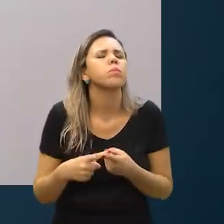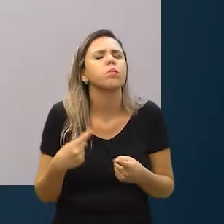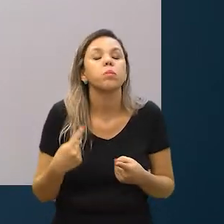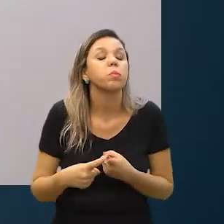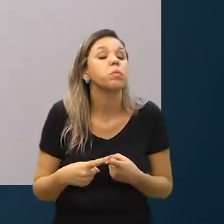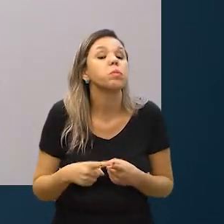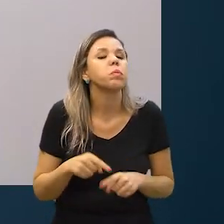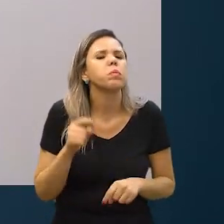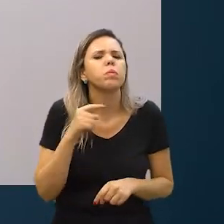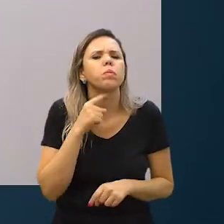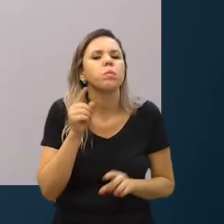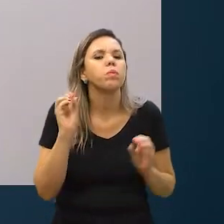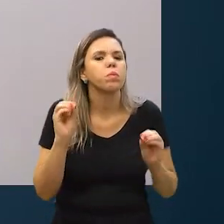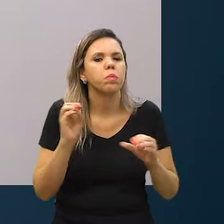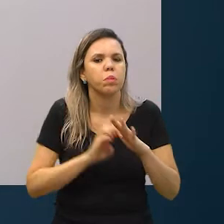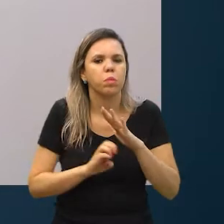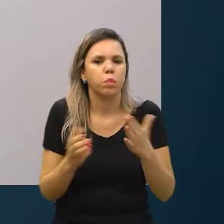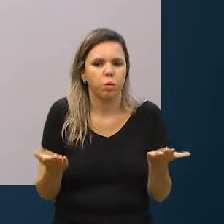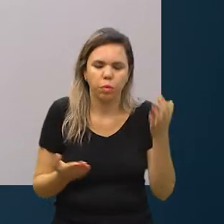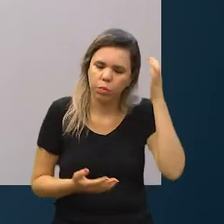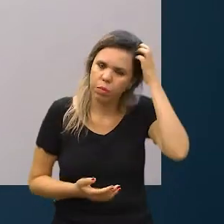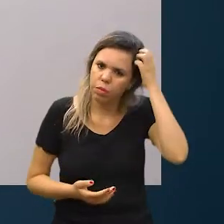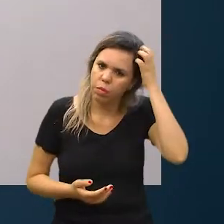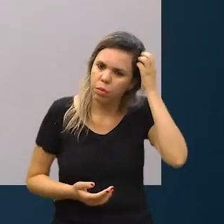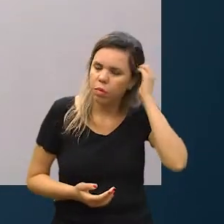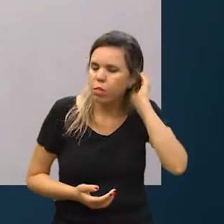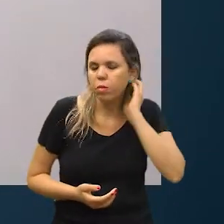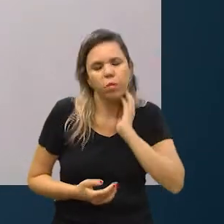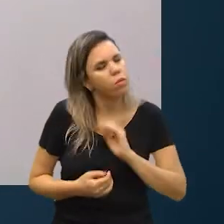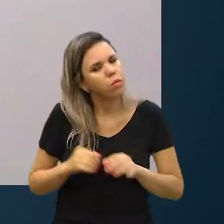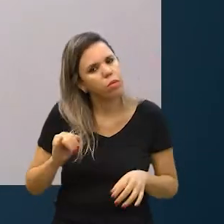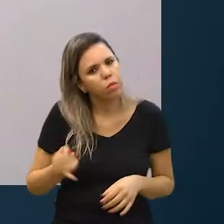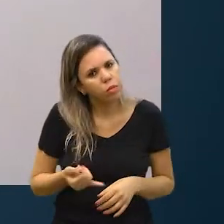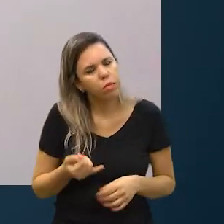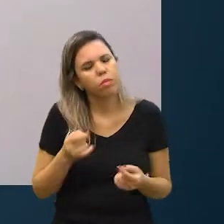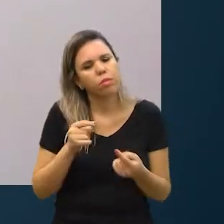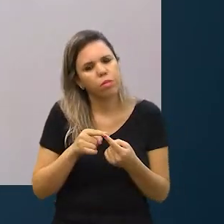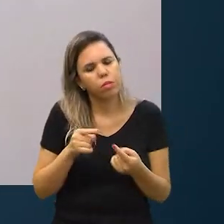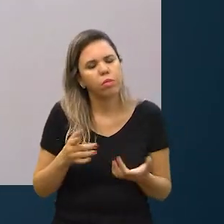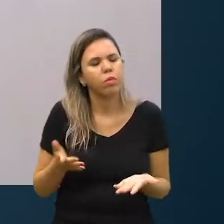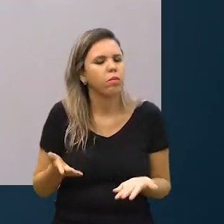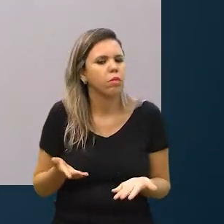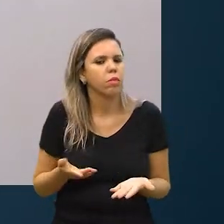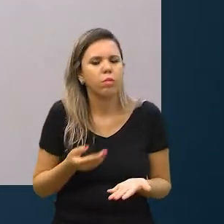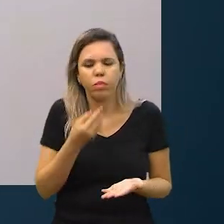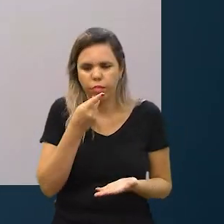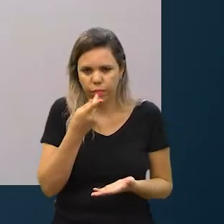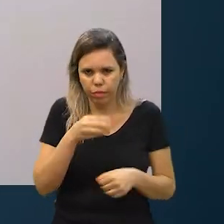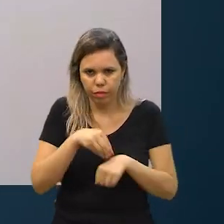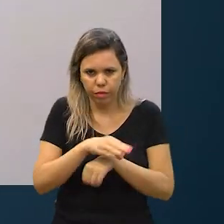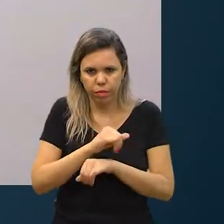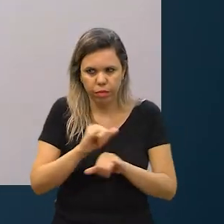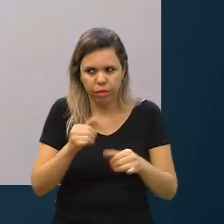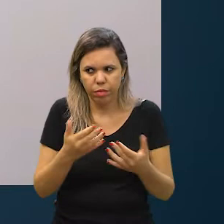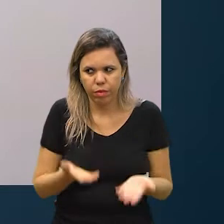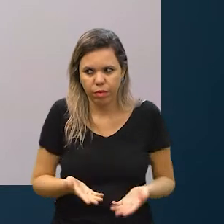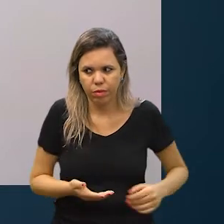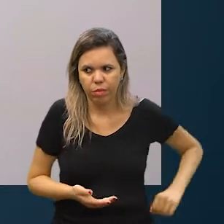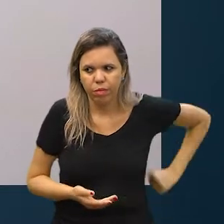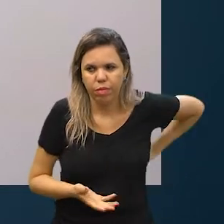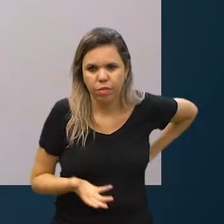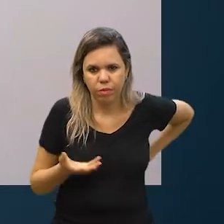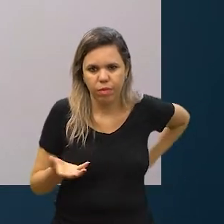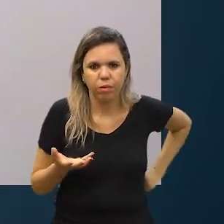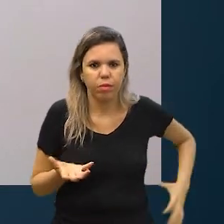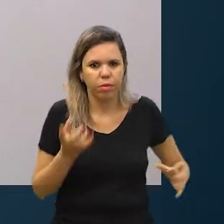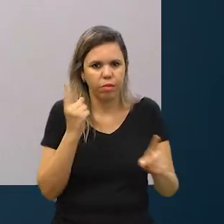E hoje muitas empresas elas patinam nesse propósito, né? E eu vou dar uma dica para vocês, tá? Se vocês querem